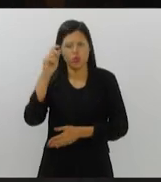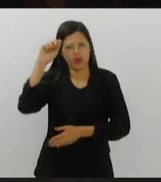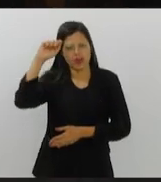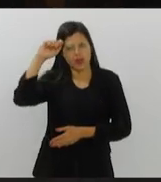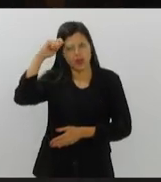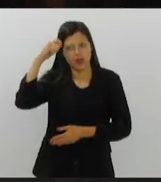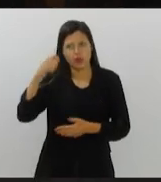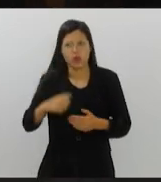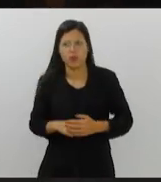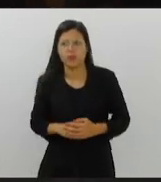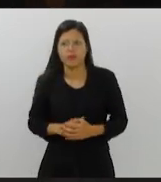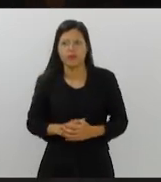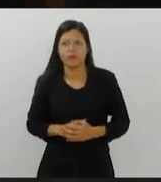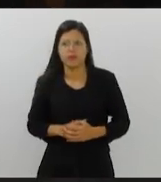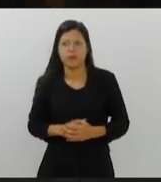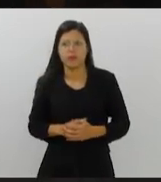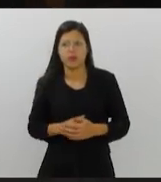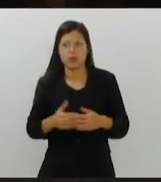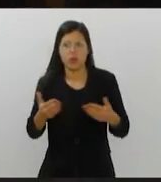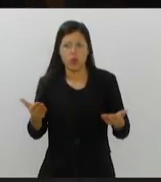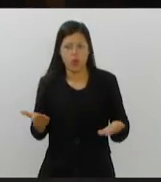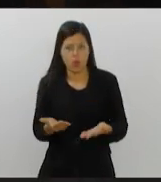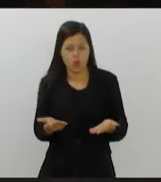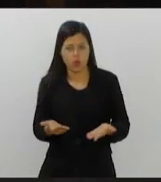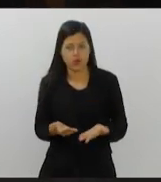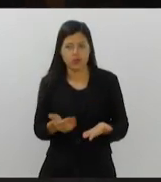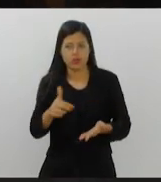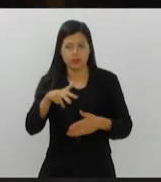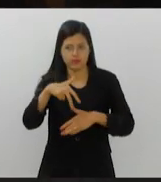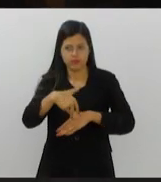Hoje me vejo aqui, mais uma vez,